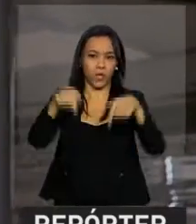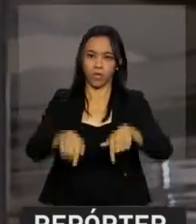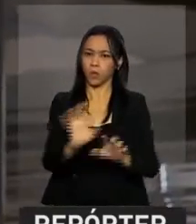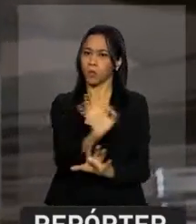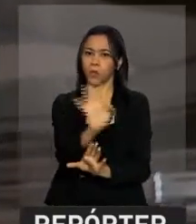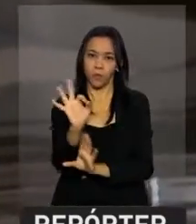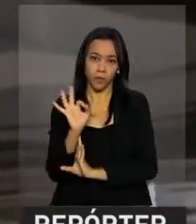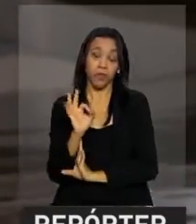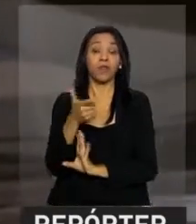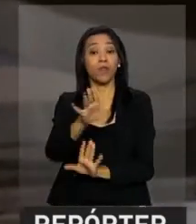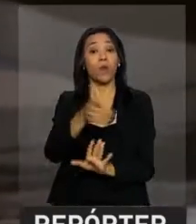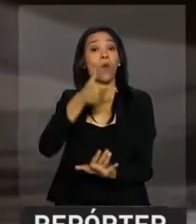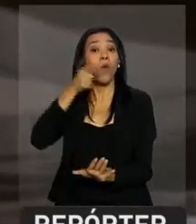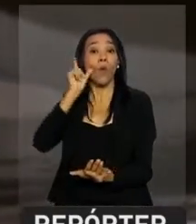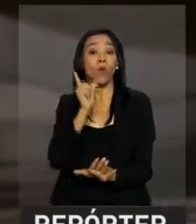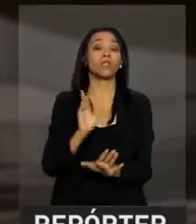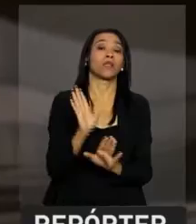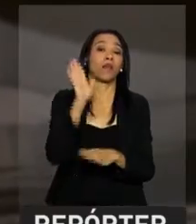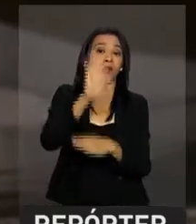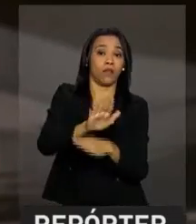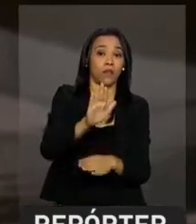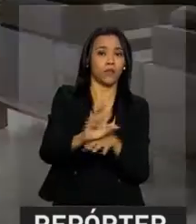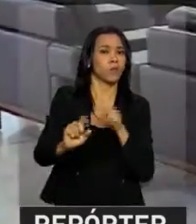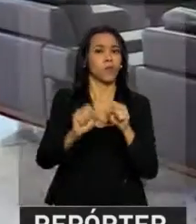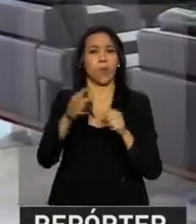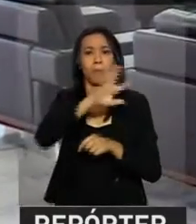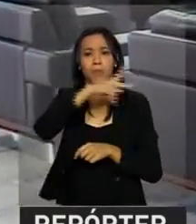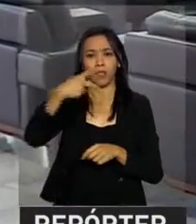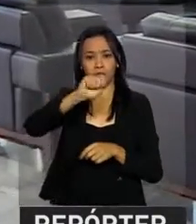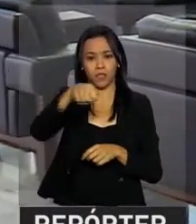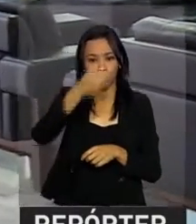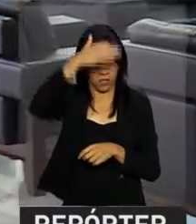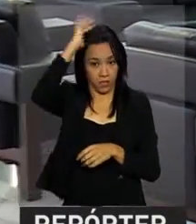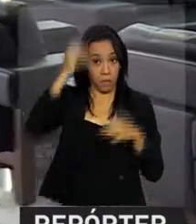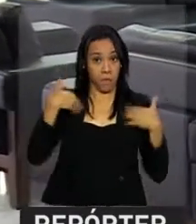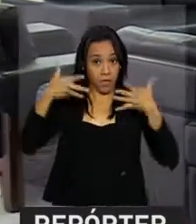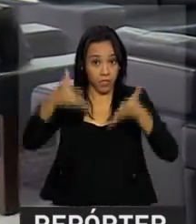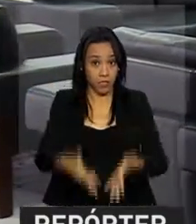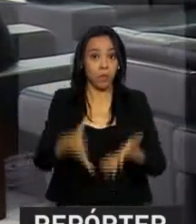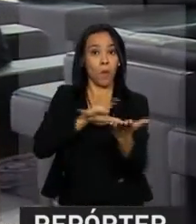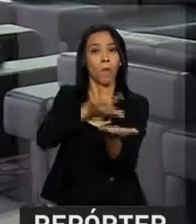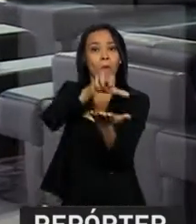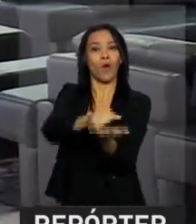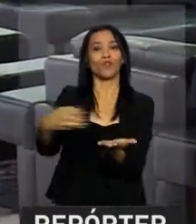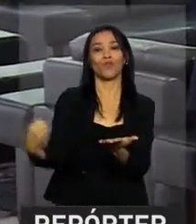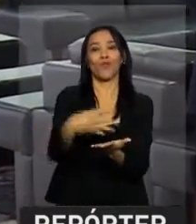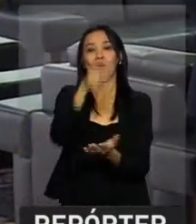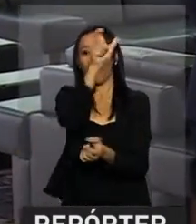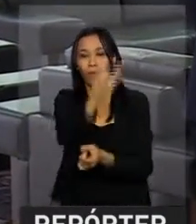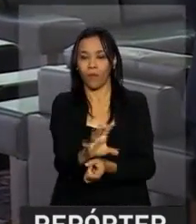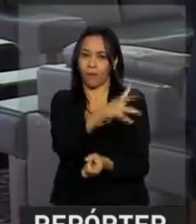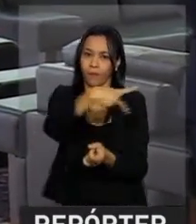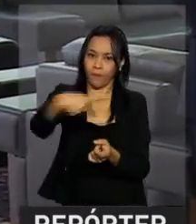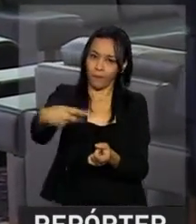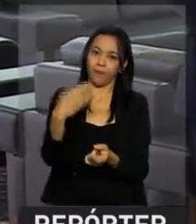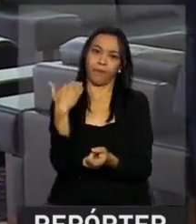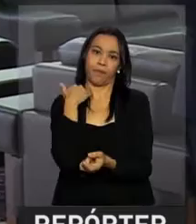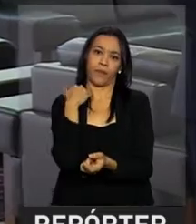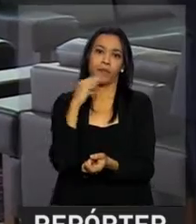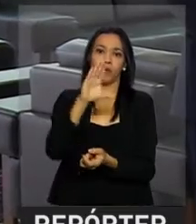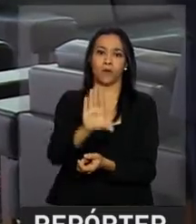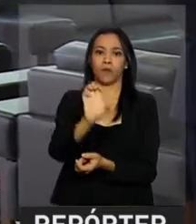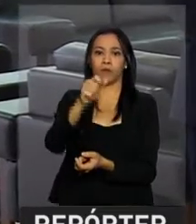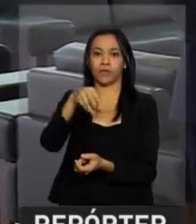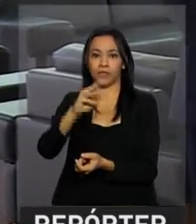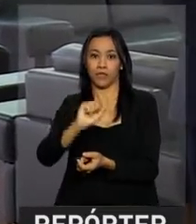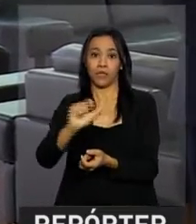e ontem no final da tarde o presidente participou da cerimônia de posse do novo presidente do banco central ilan goldfajn